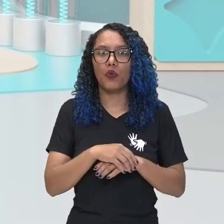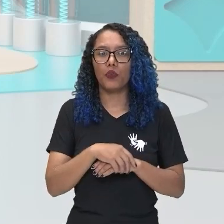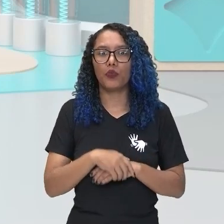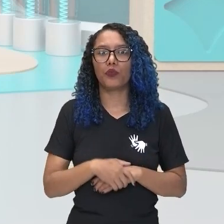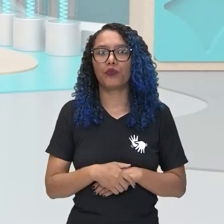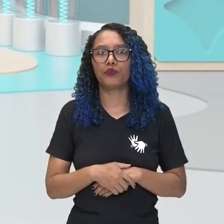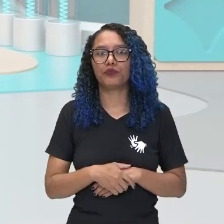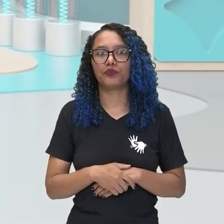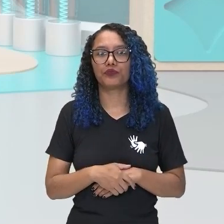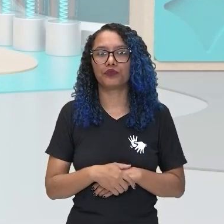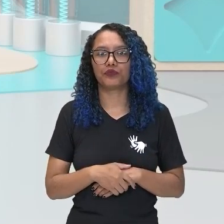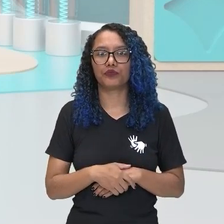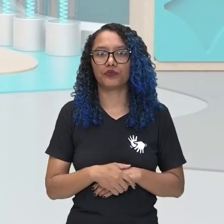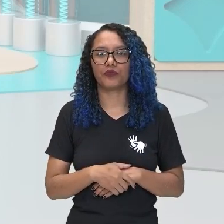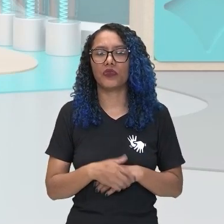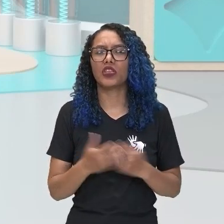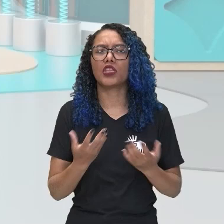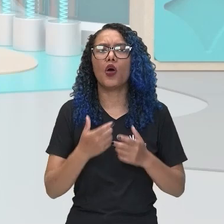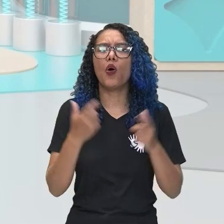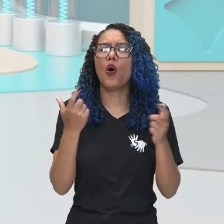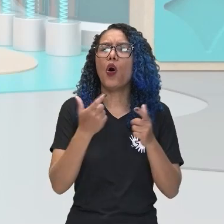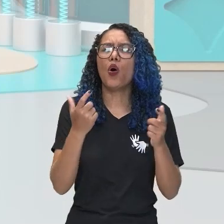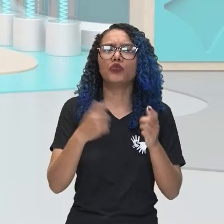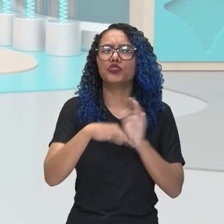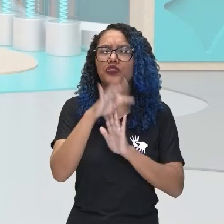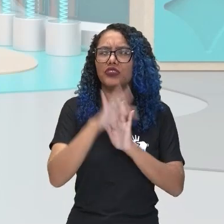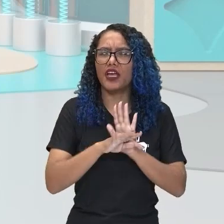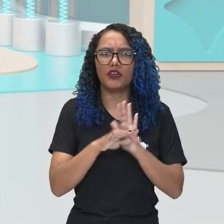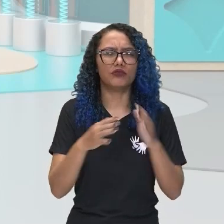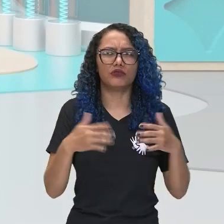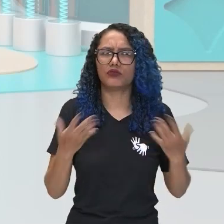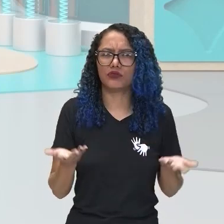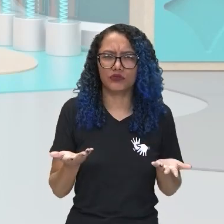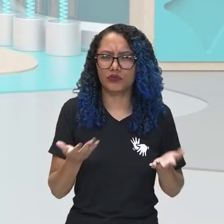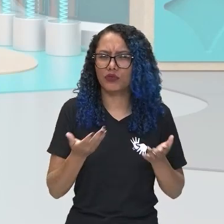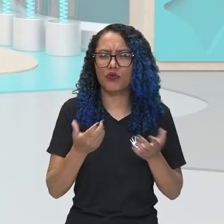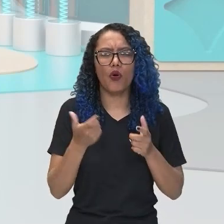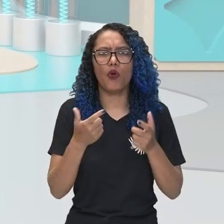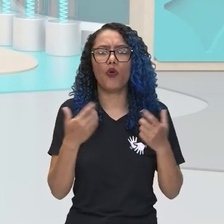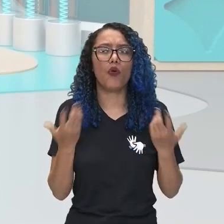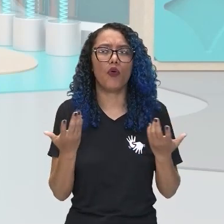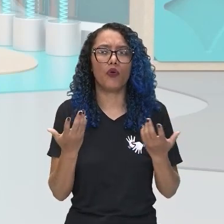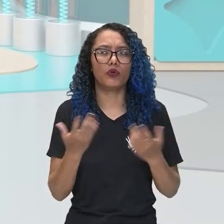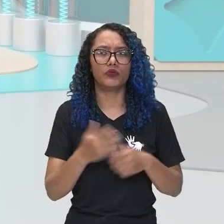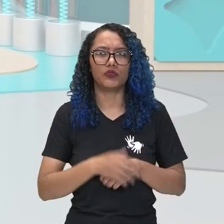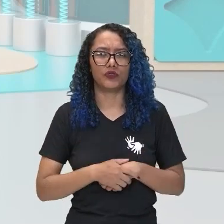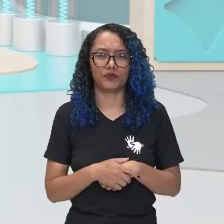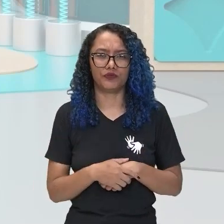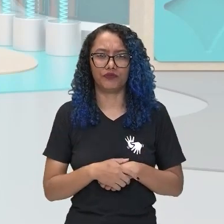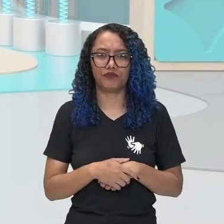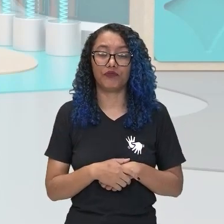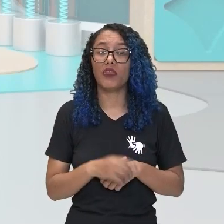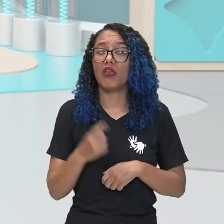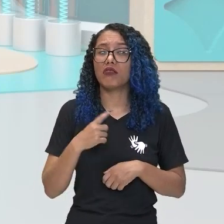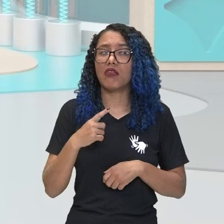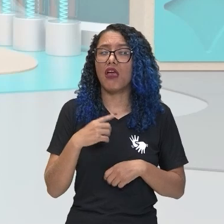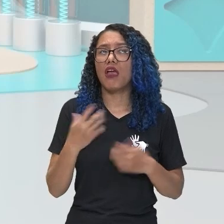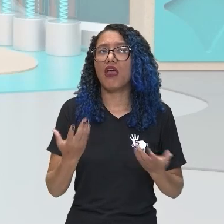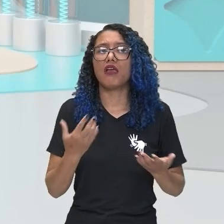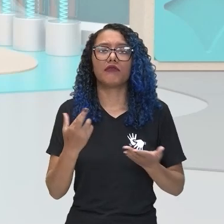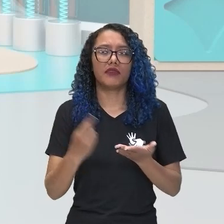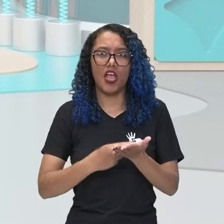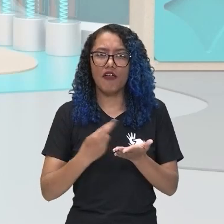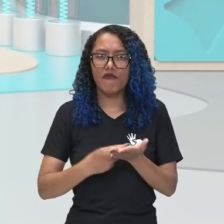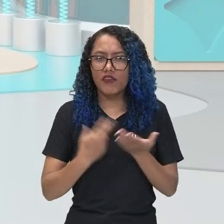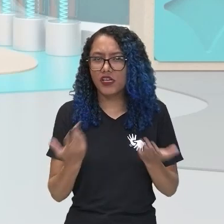onde esses textos vão ficar hospedados, mais utilizados para a divulgação desse tipo de texto, são as revistas, os